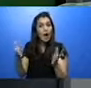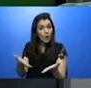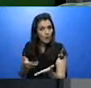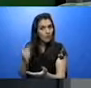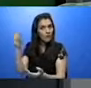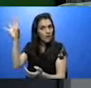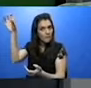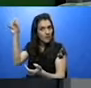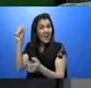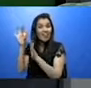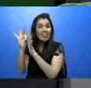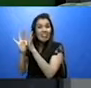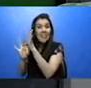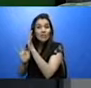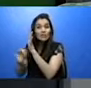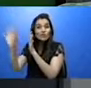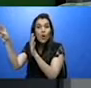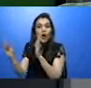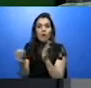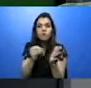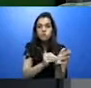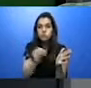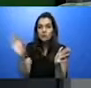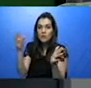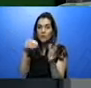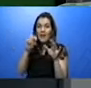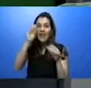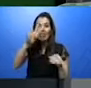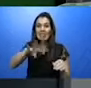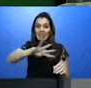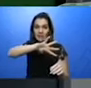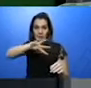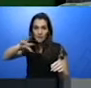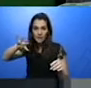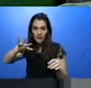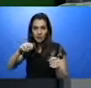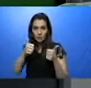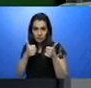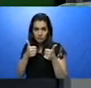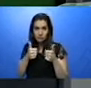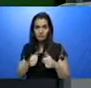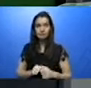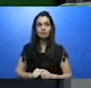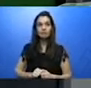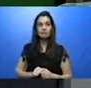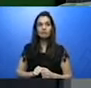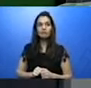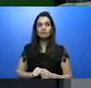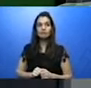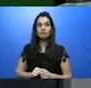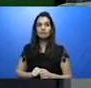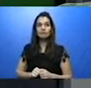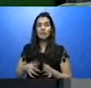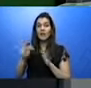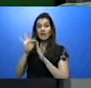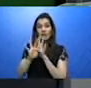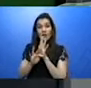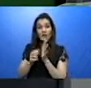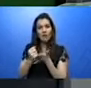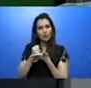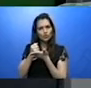agora. Vocês têm essa tabela também e nós vamos completar juntos. Aí esse texto aparece aqui, ó, para nos auxiliar,